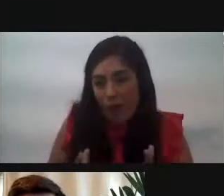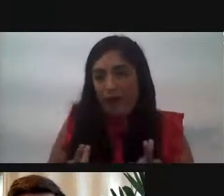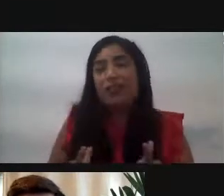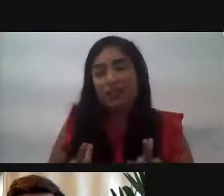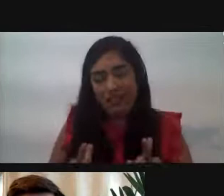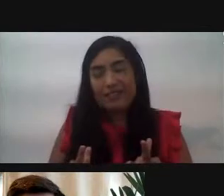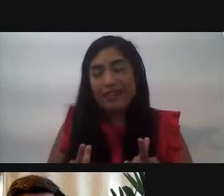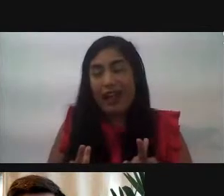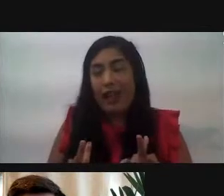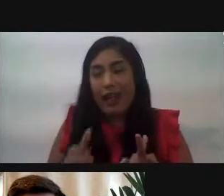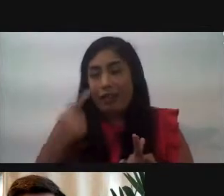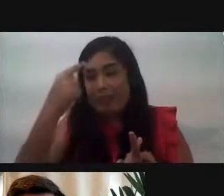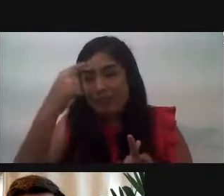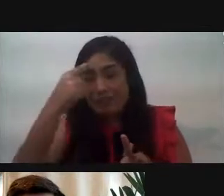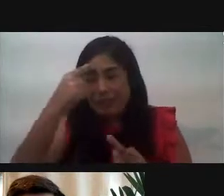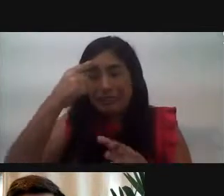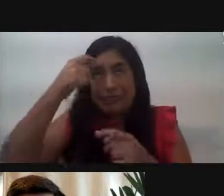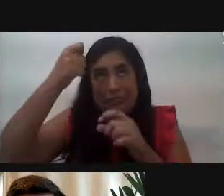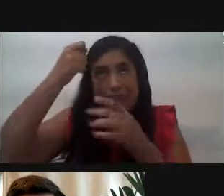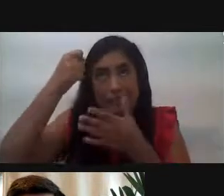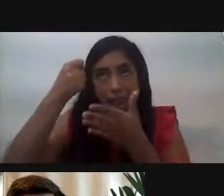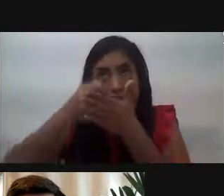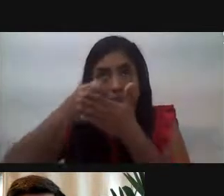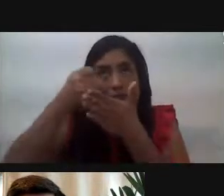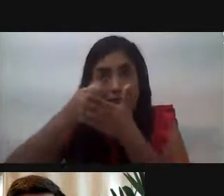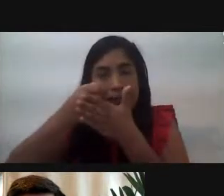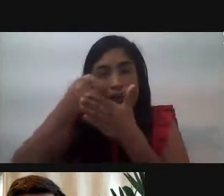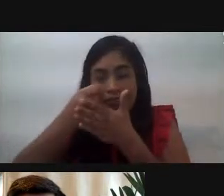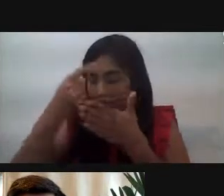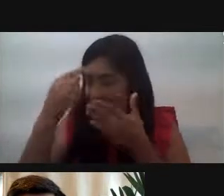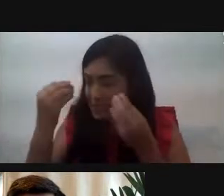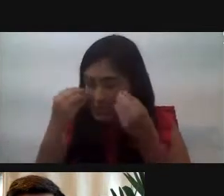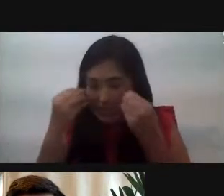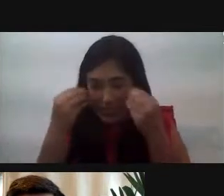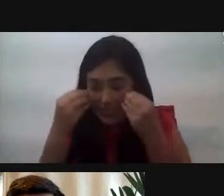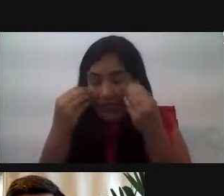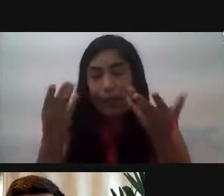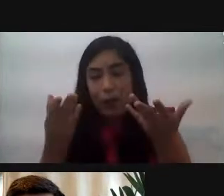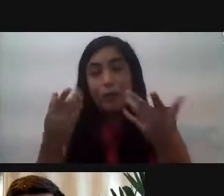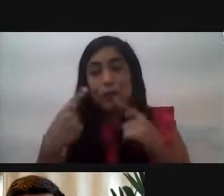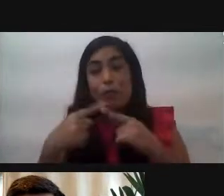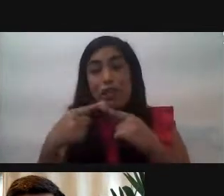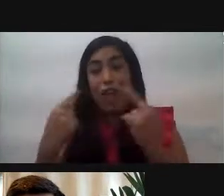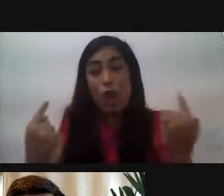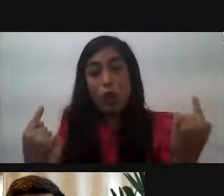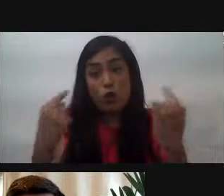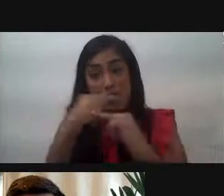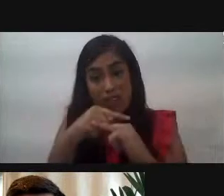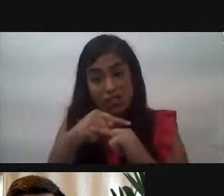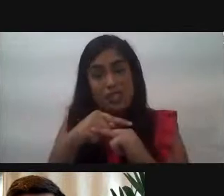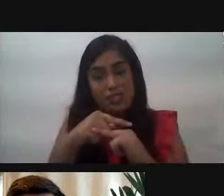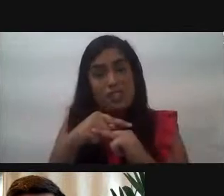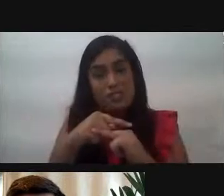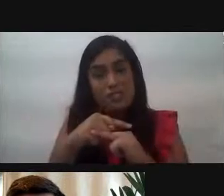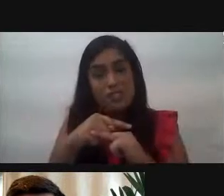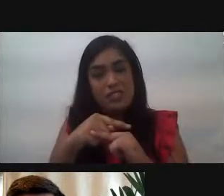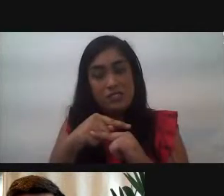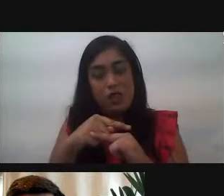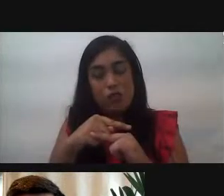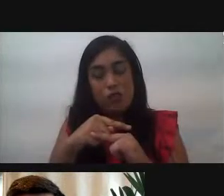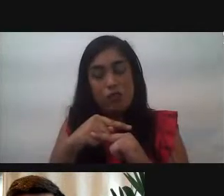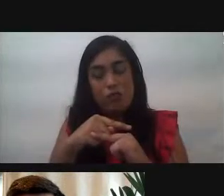total, porque a contradição é inerente à vida, porque nós